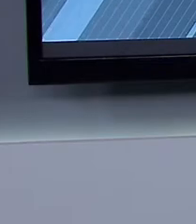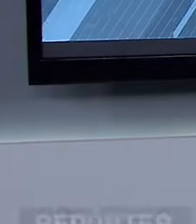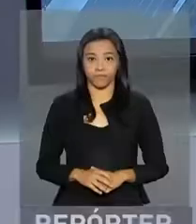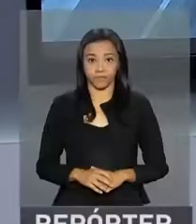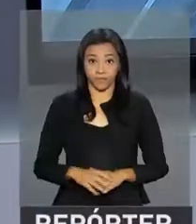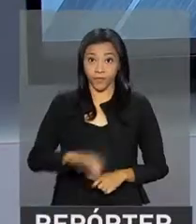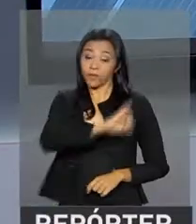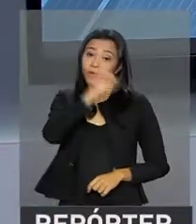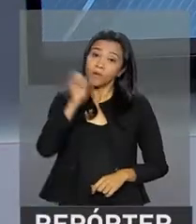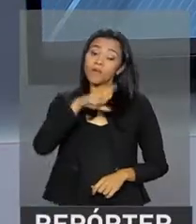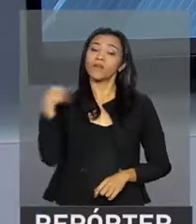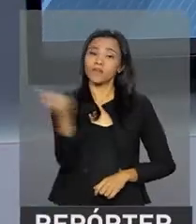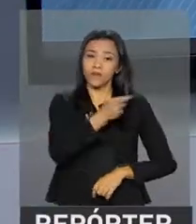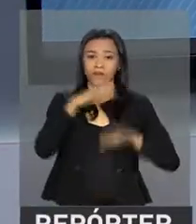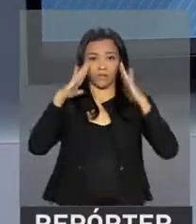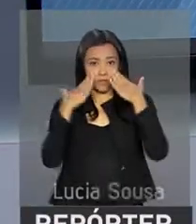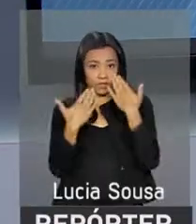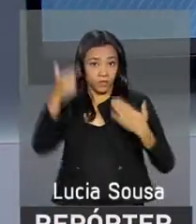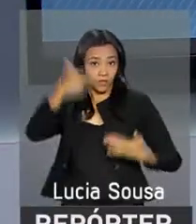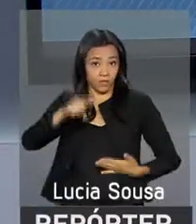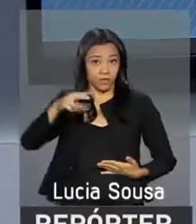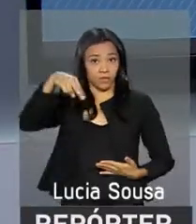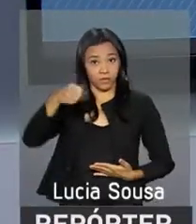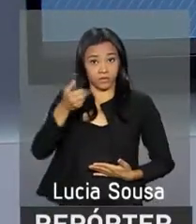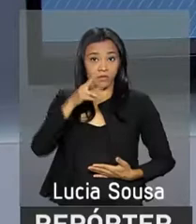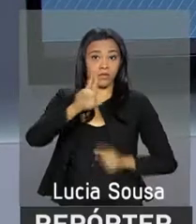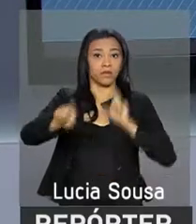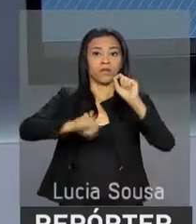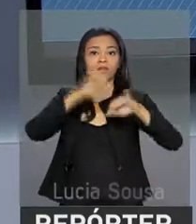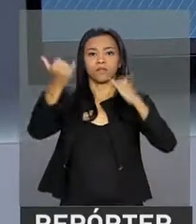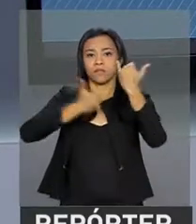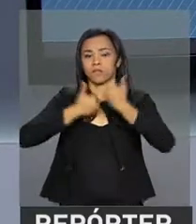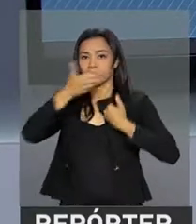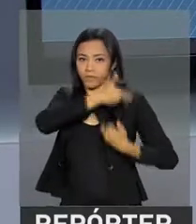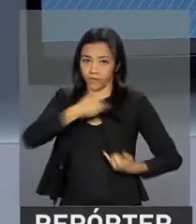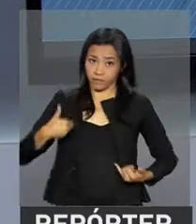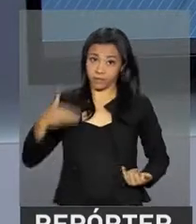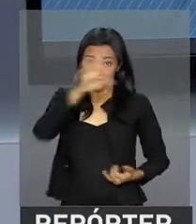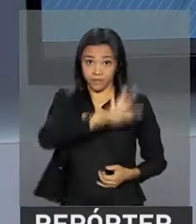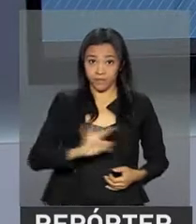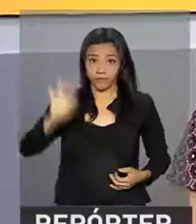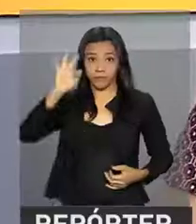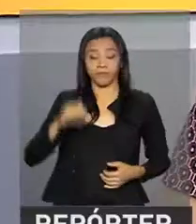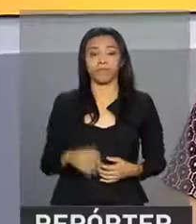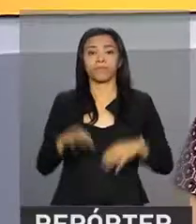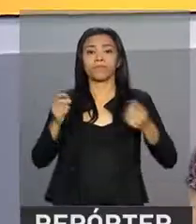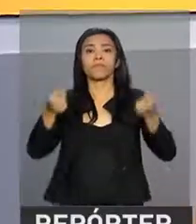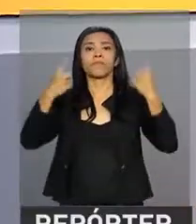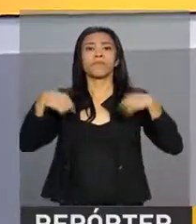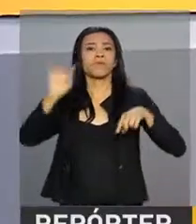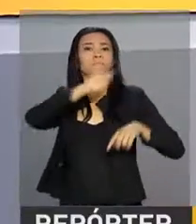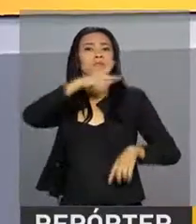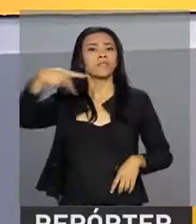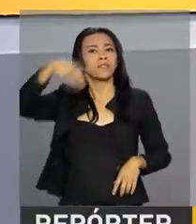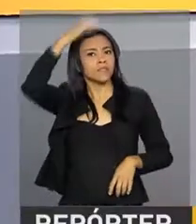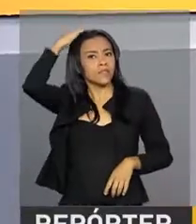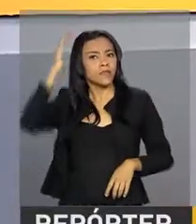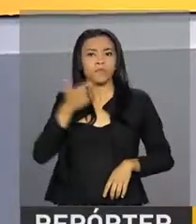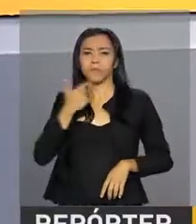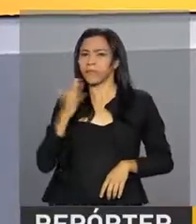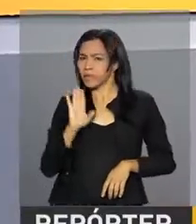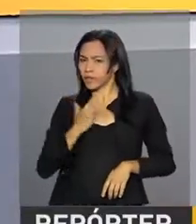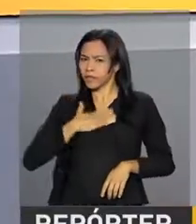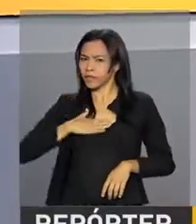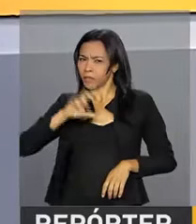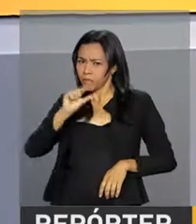olá estamos de volta com repórter nbr e as notícias do governo federal o presidente michel temer lança daqui a